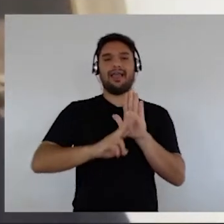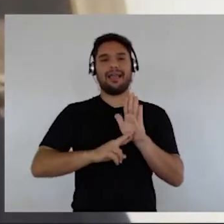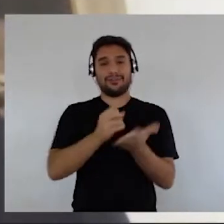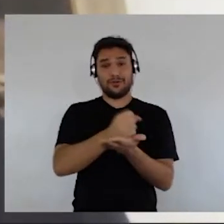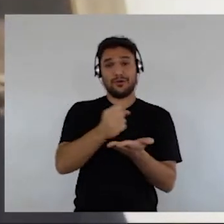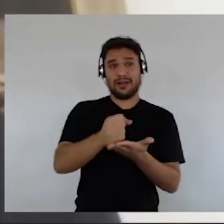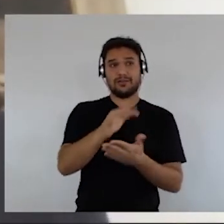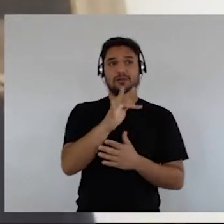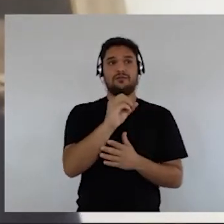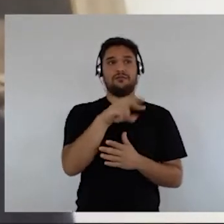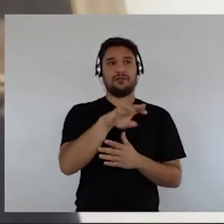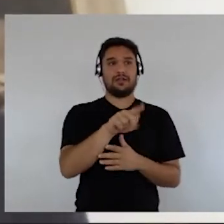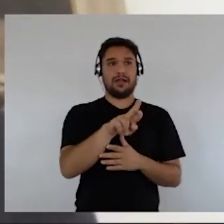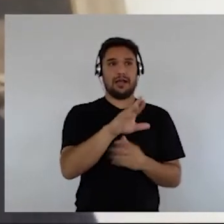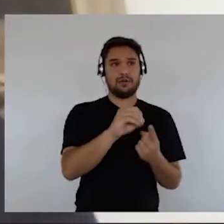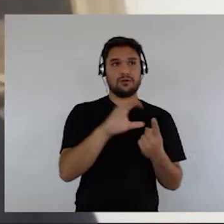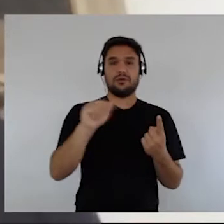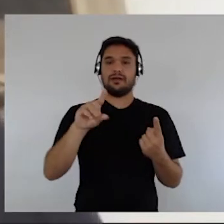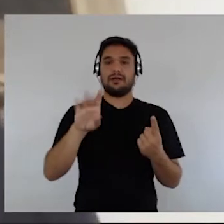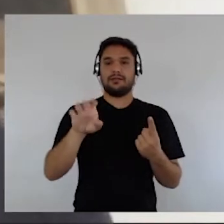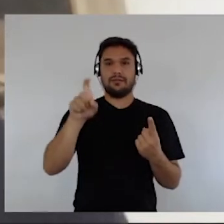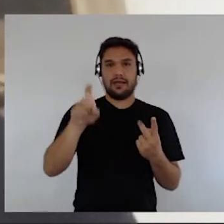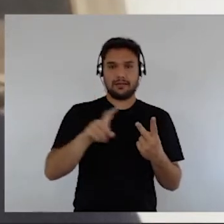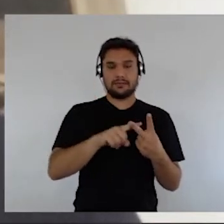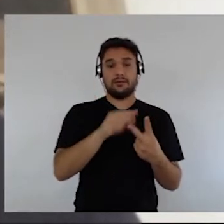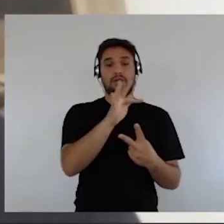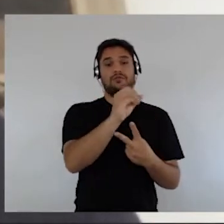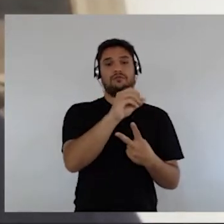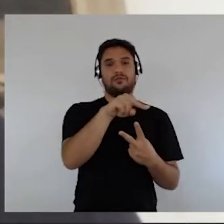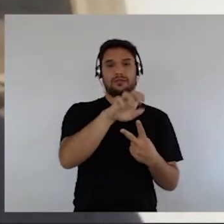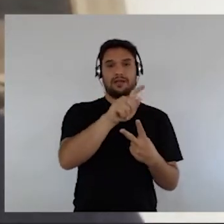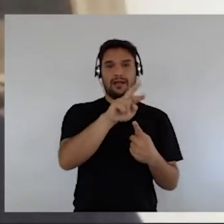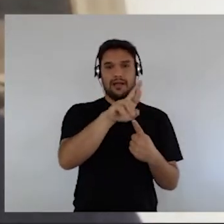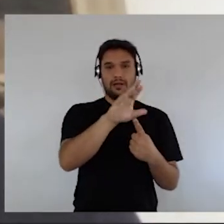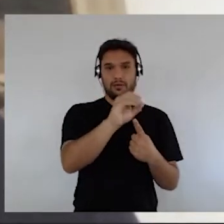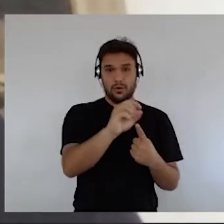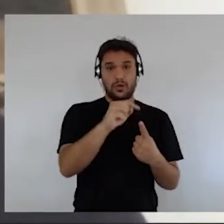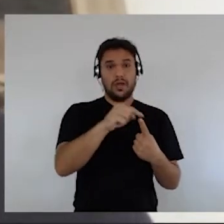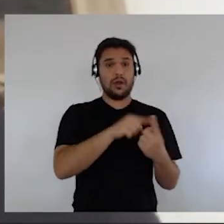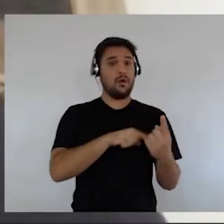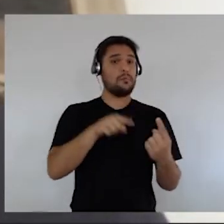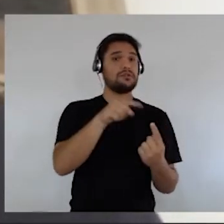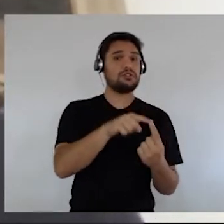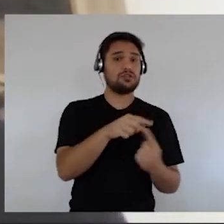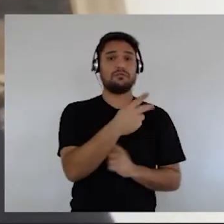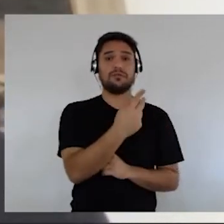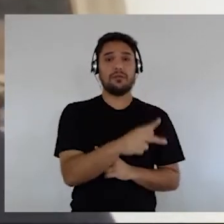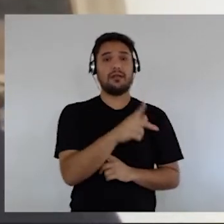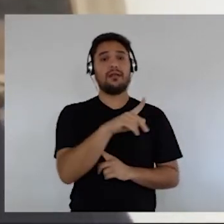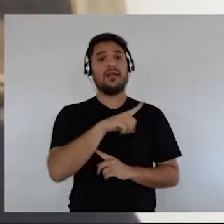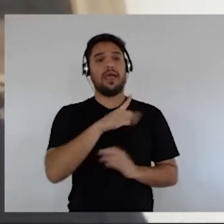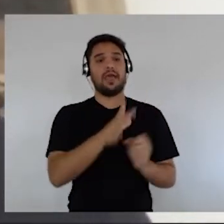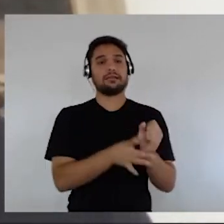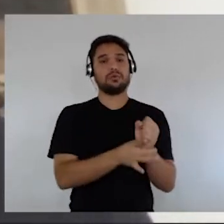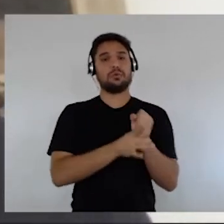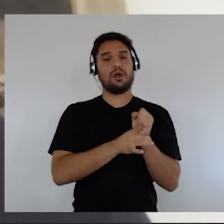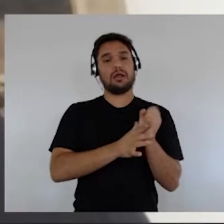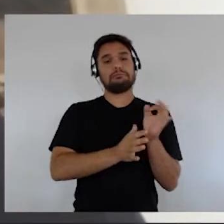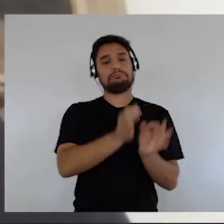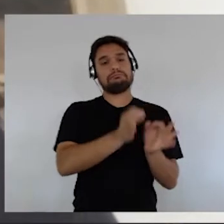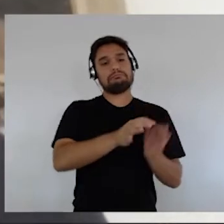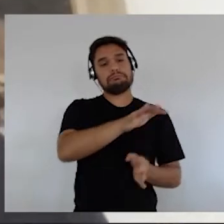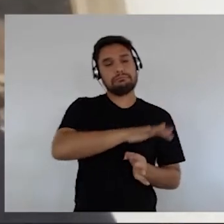o FONIAGRO e as CADEX. O FONIAGRO tem o objetivo primordial de trazer segurança jurídica